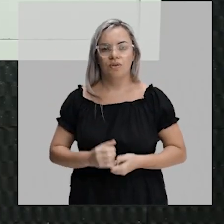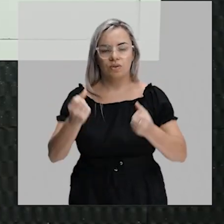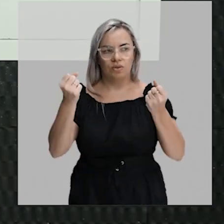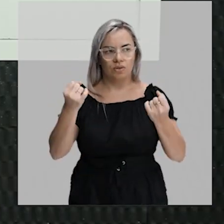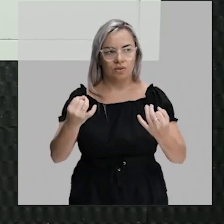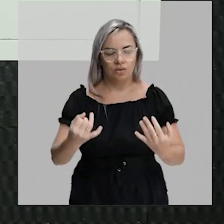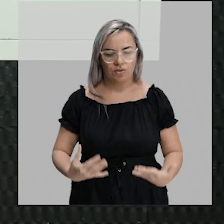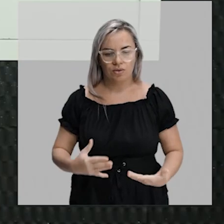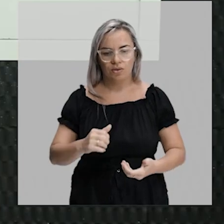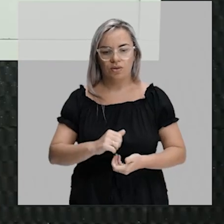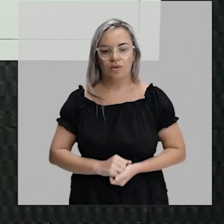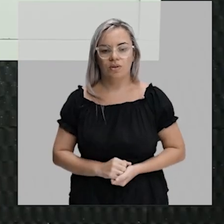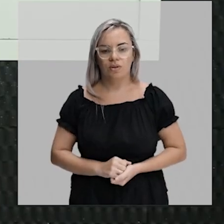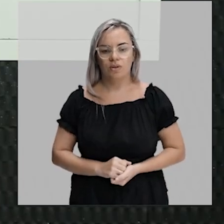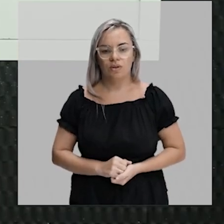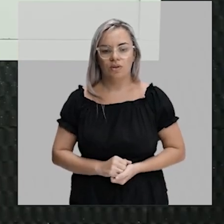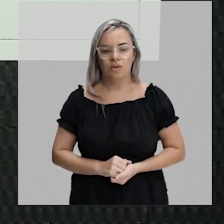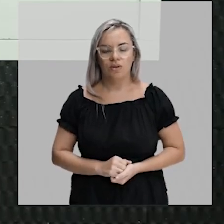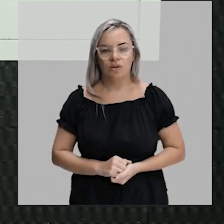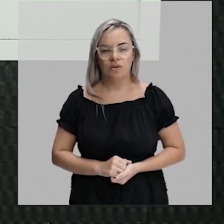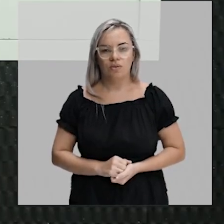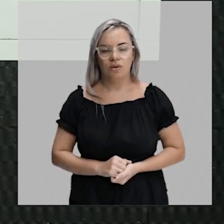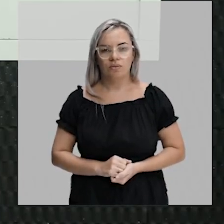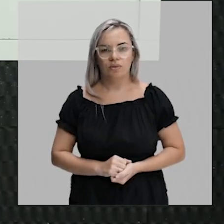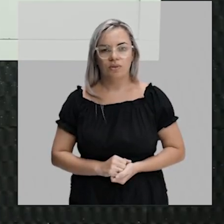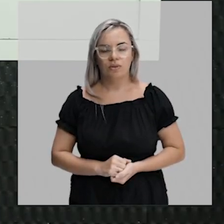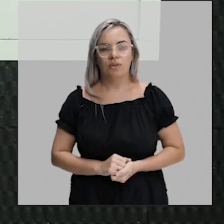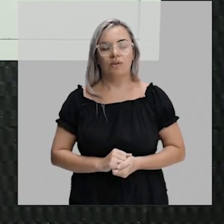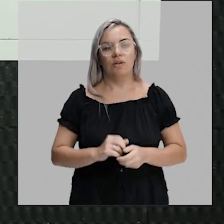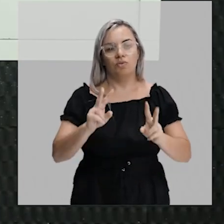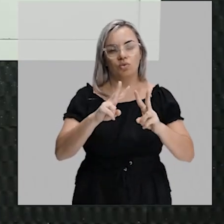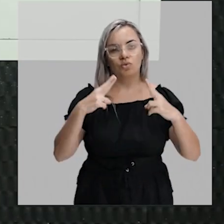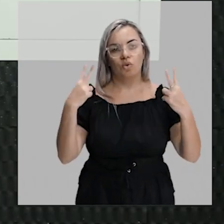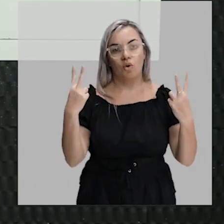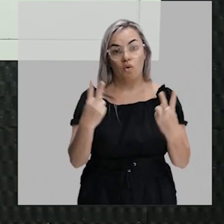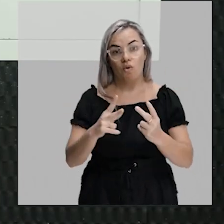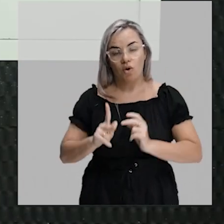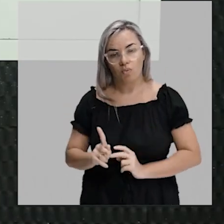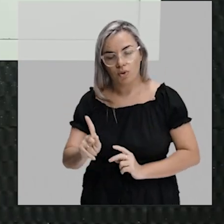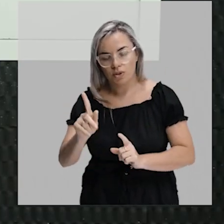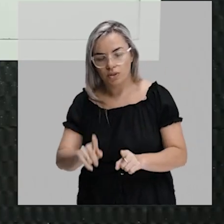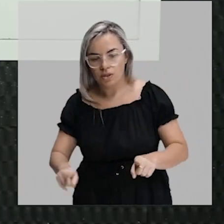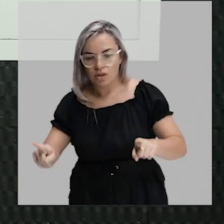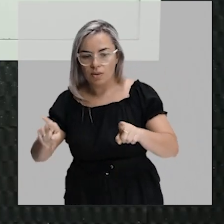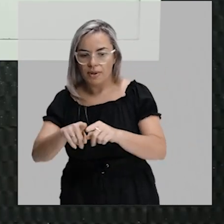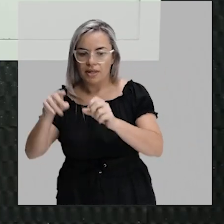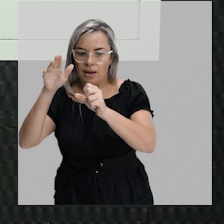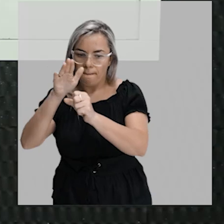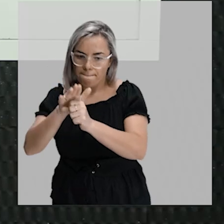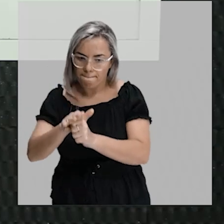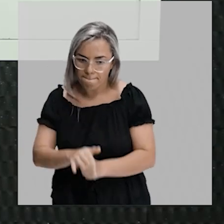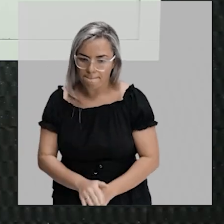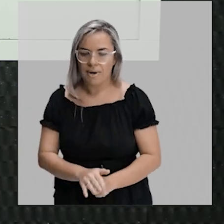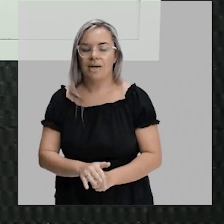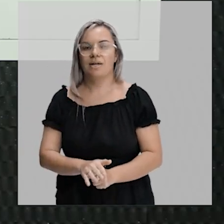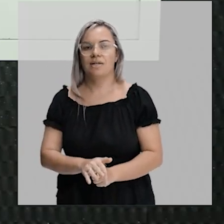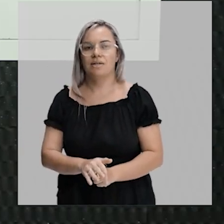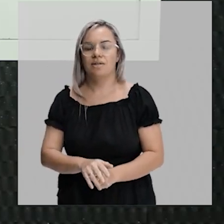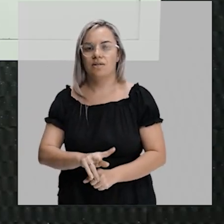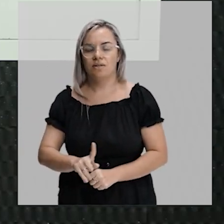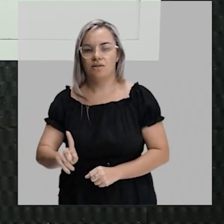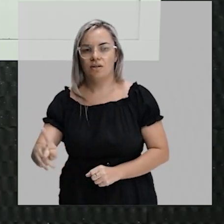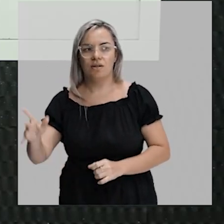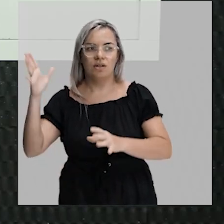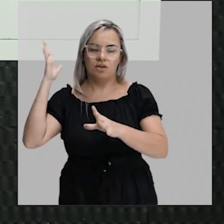a isobárica e a isocórica, não é isso? Então hoje nós vamos revisá-las aqui,